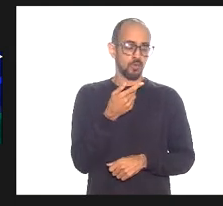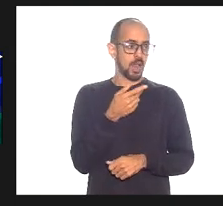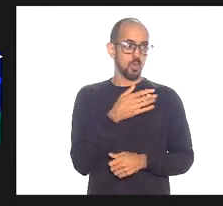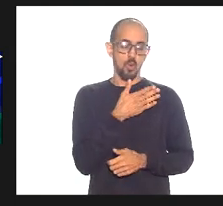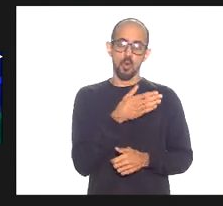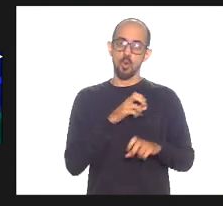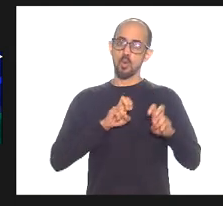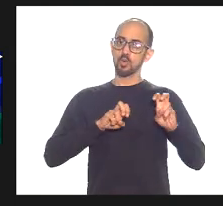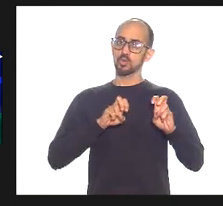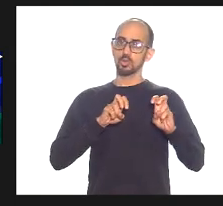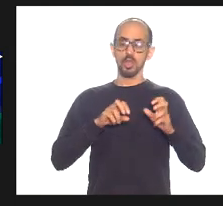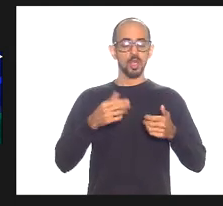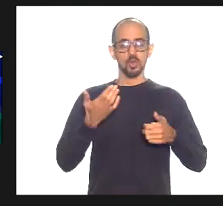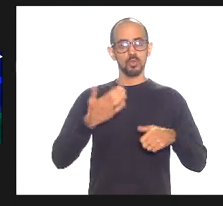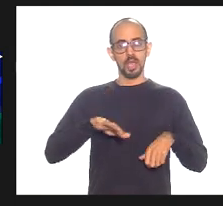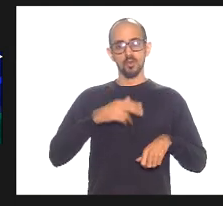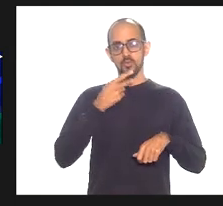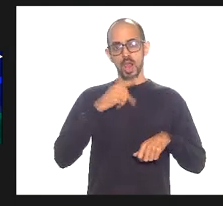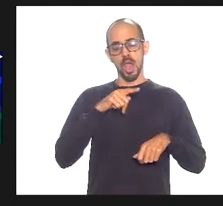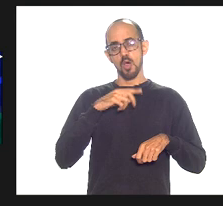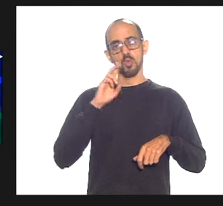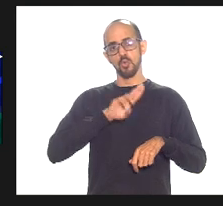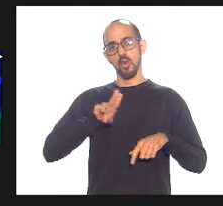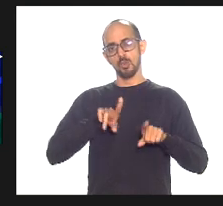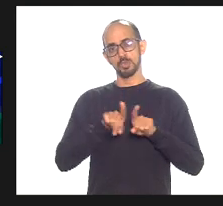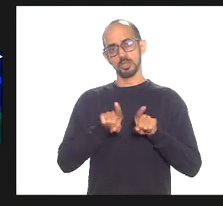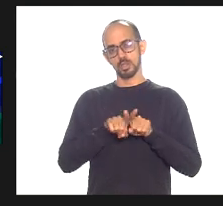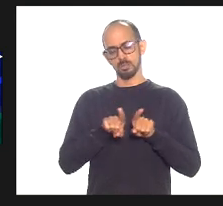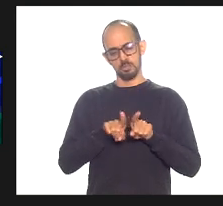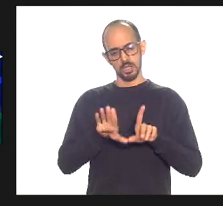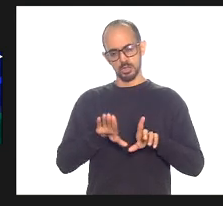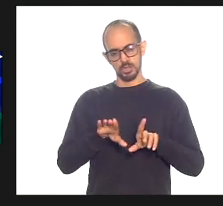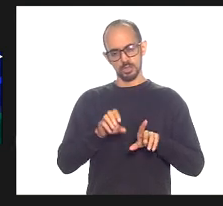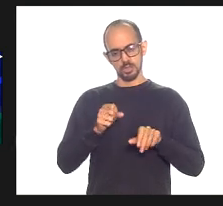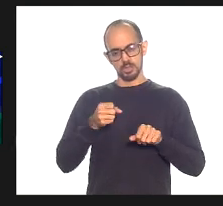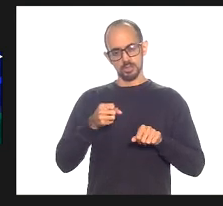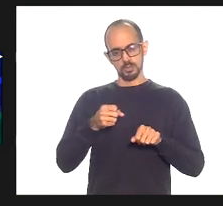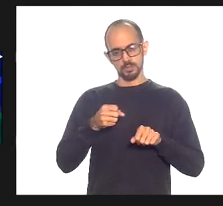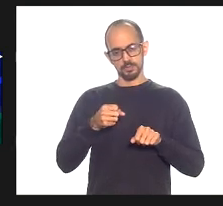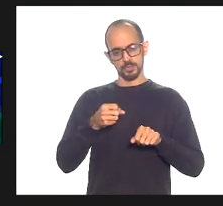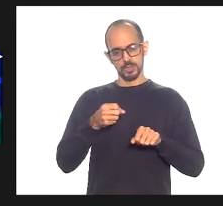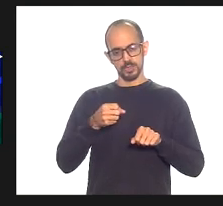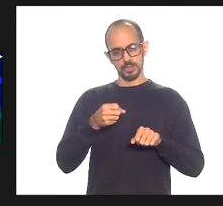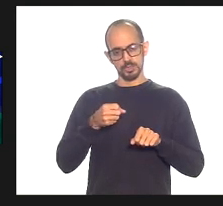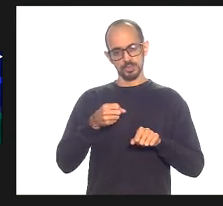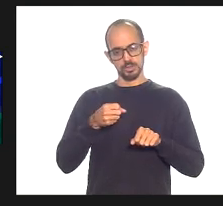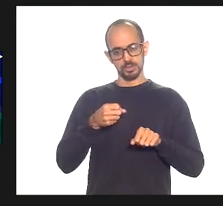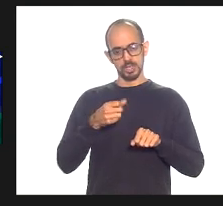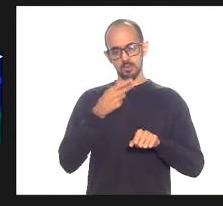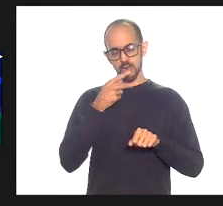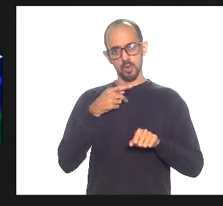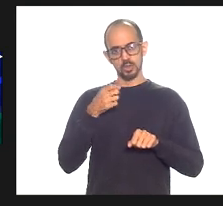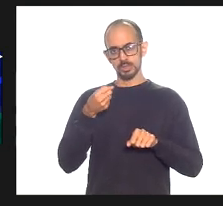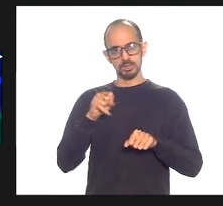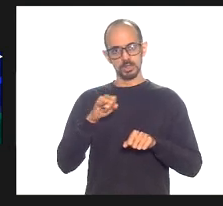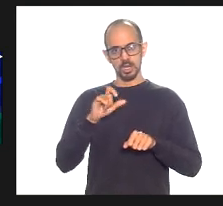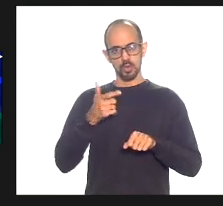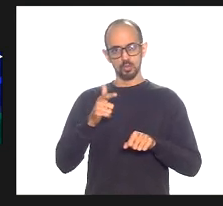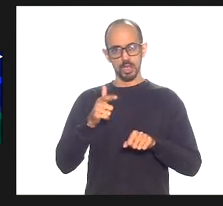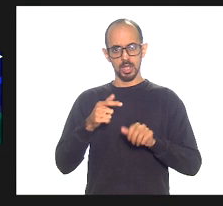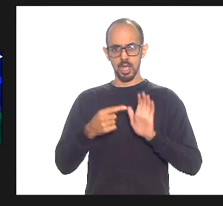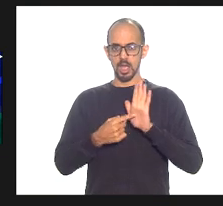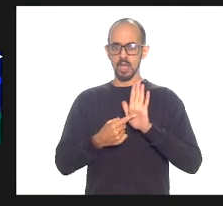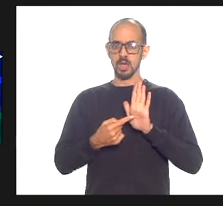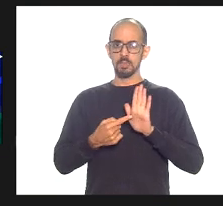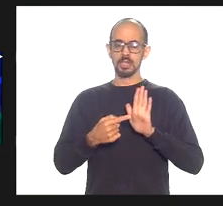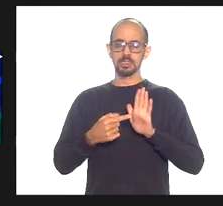também não vou te falar se tá o nome do deputado em que ele falou que se caso não aparecesse Amanhã eu tiro havia tudo é lamentável que a discussão